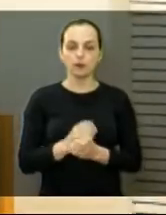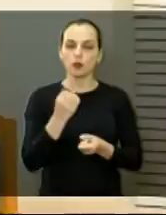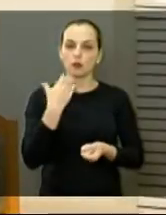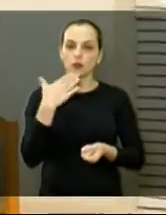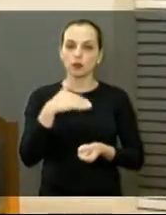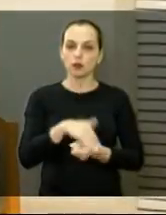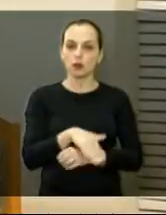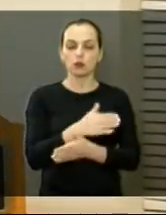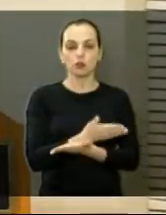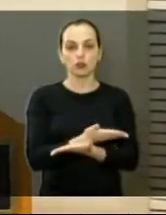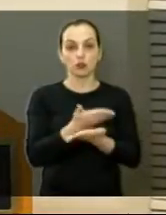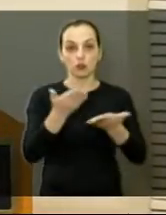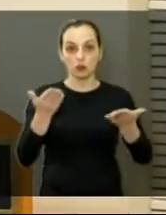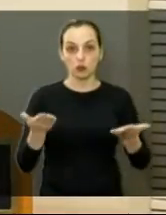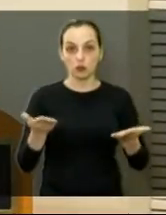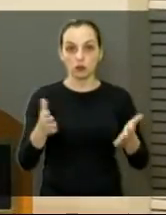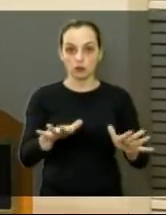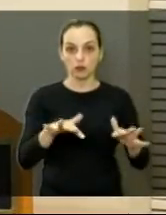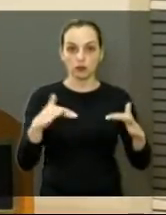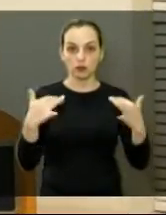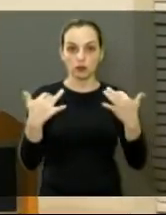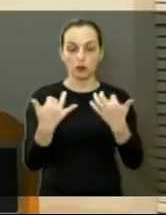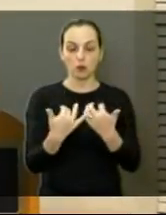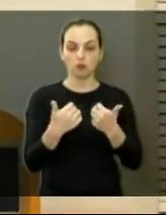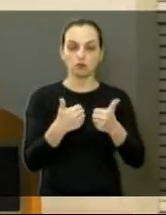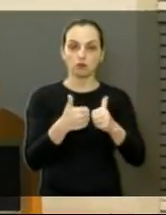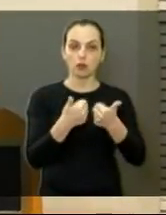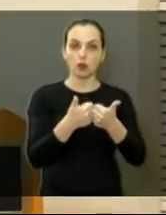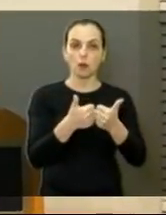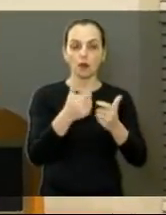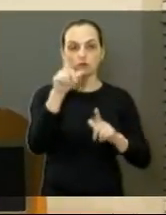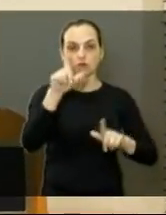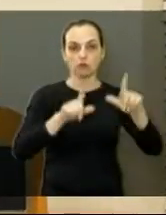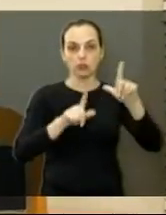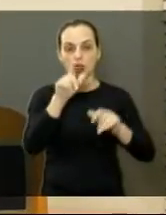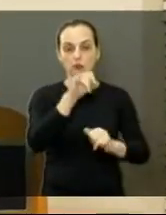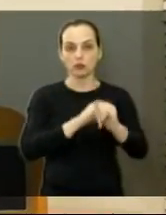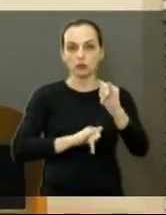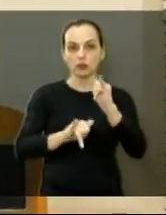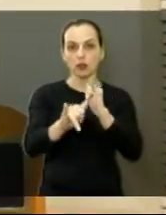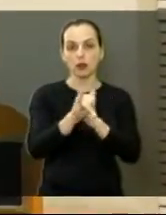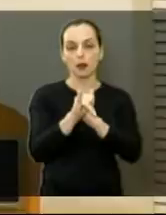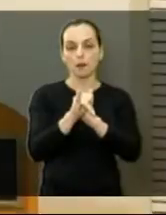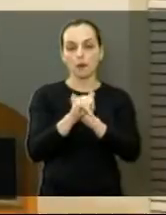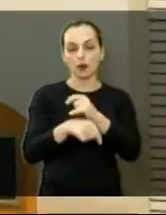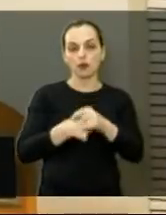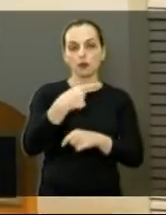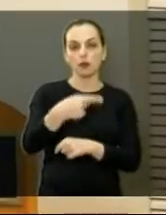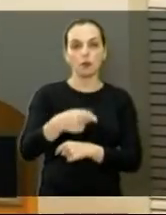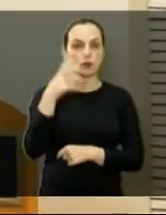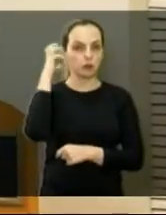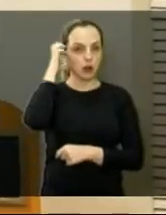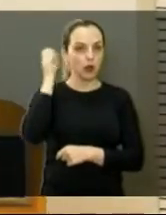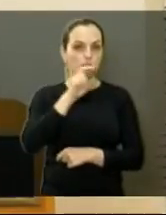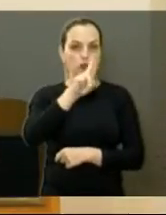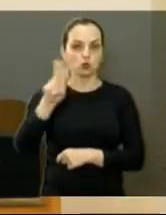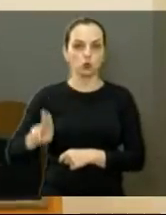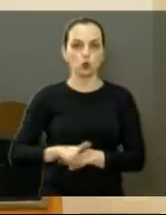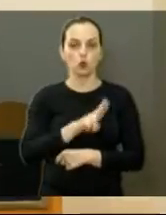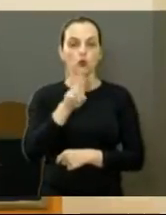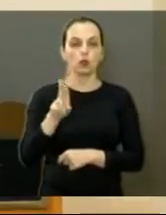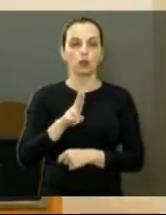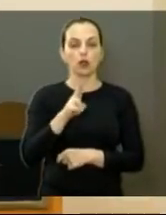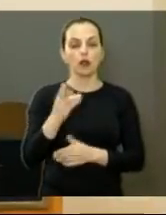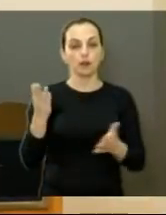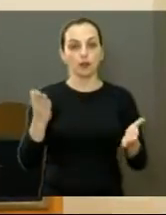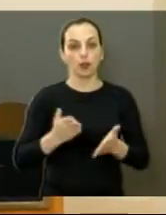Boa noite a todos presentes no plenário, aqueles que nos acompanham via internet, posteriormente pela rádio Uniara. Vou